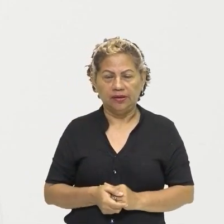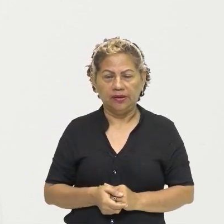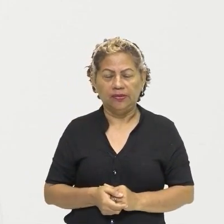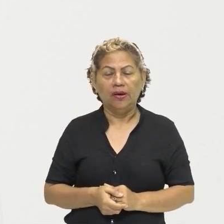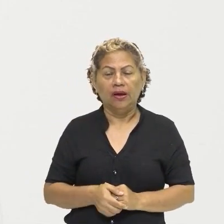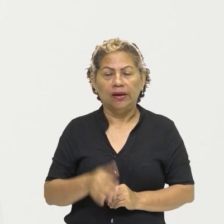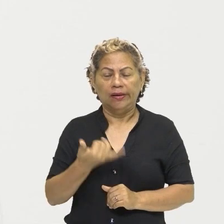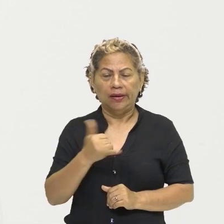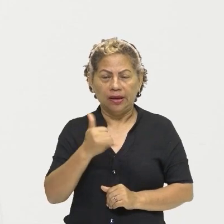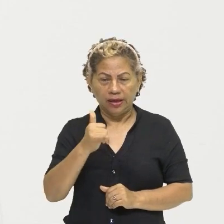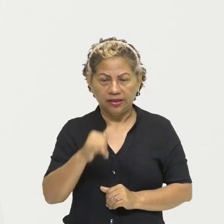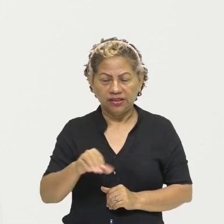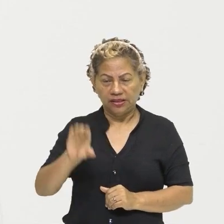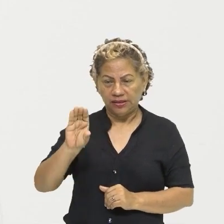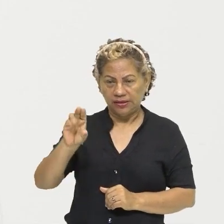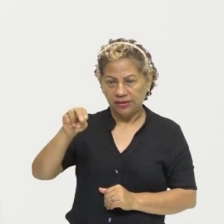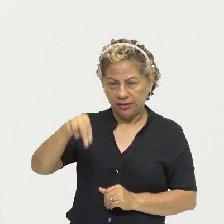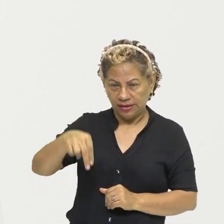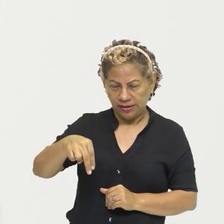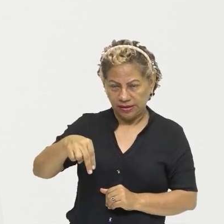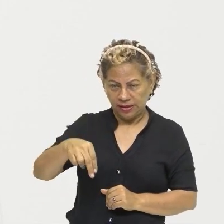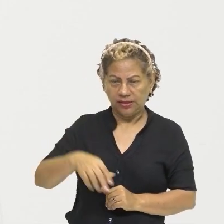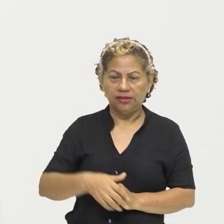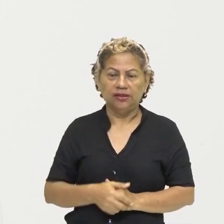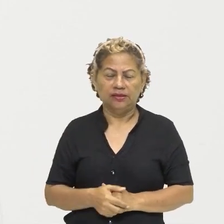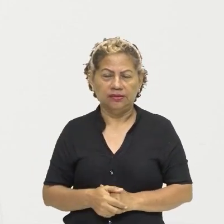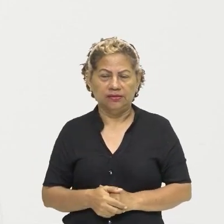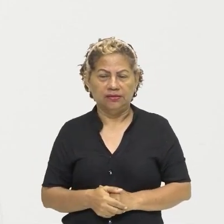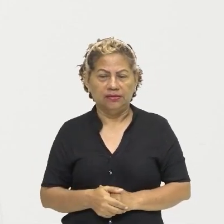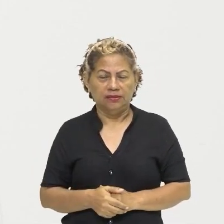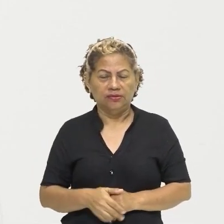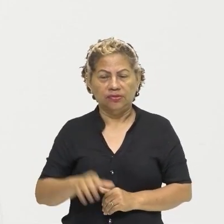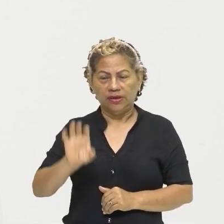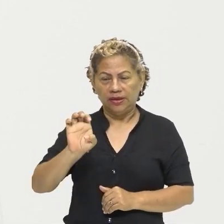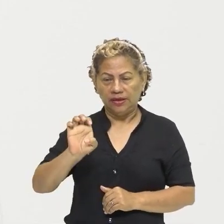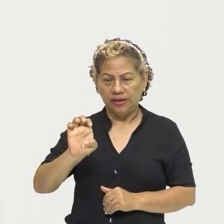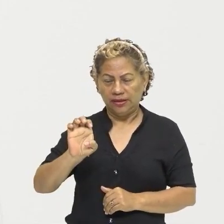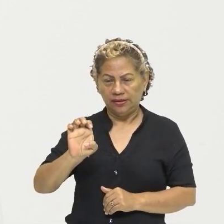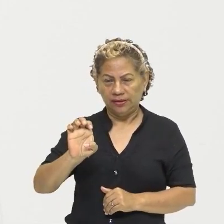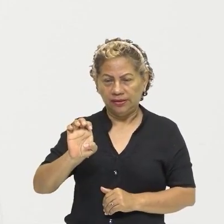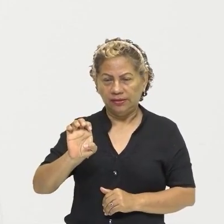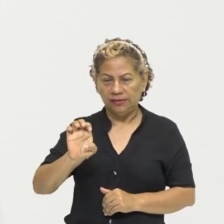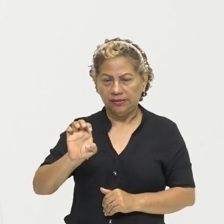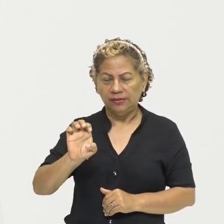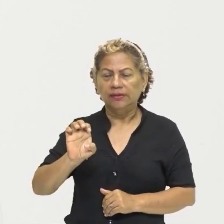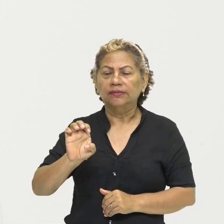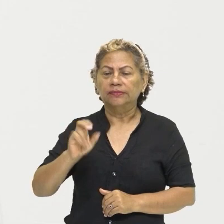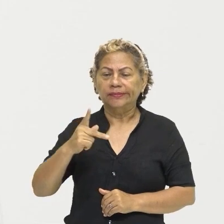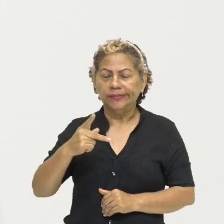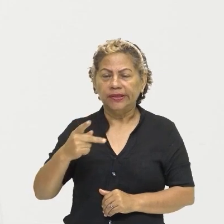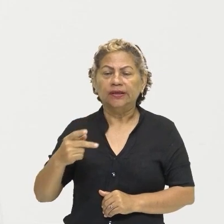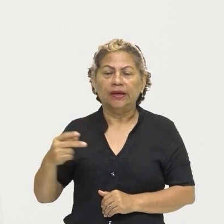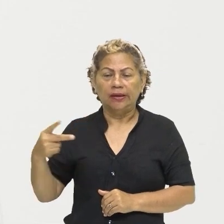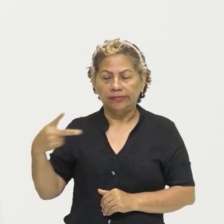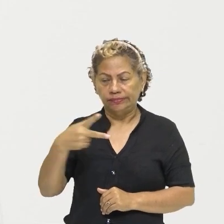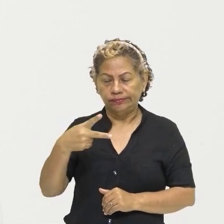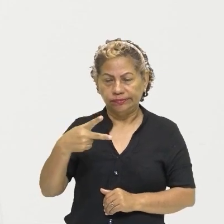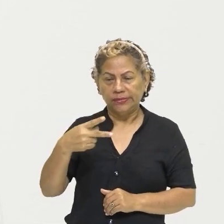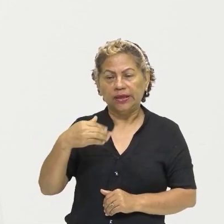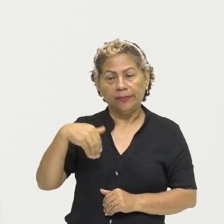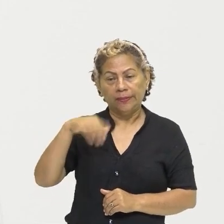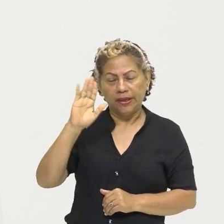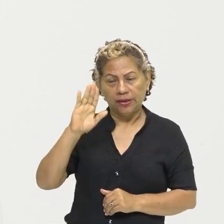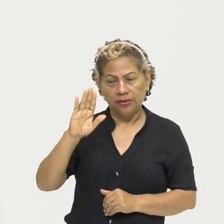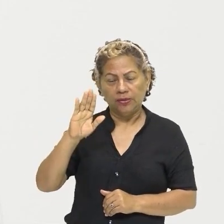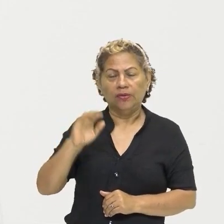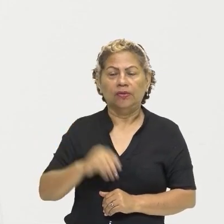que nós temos no periélio é maior que a energia cinética que nós vamos ter no